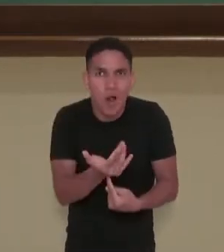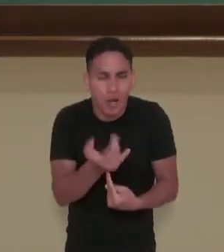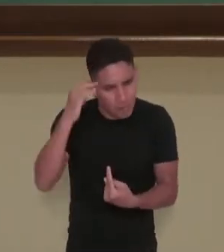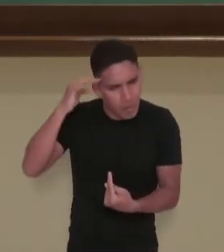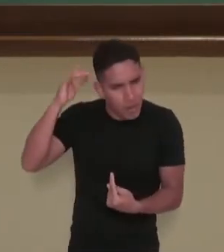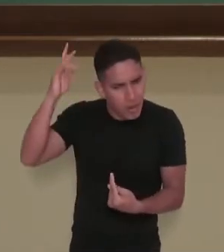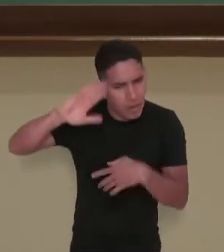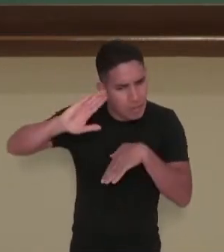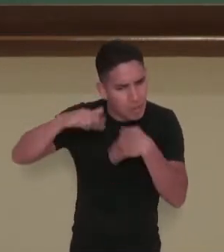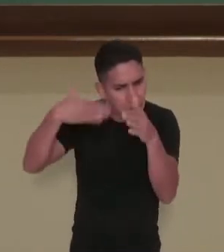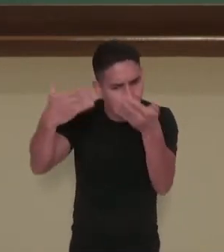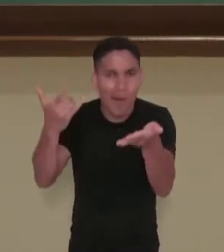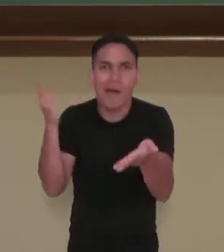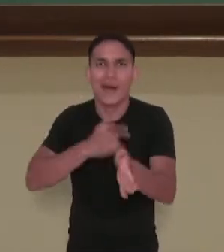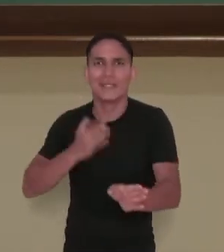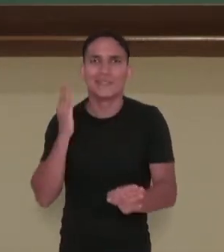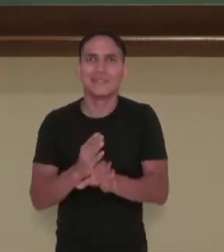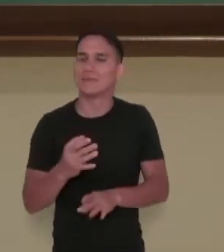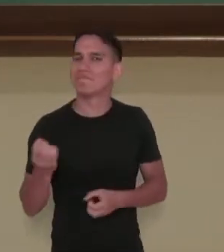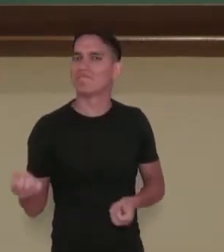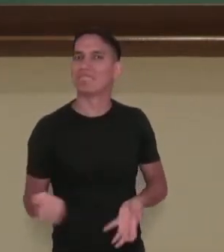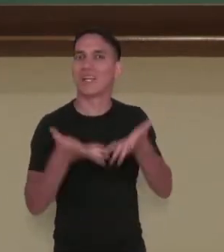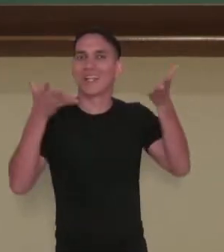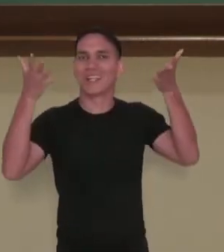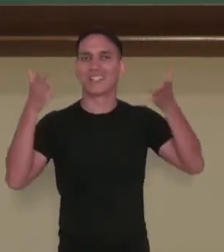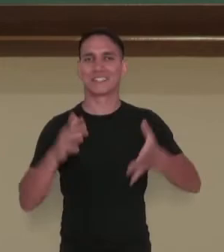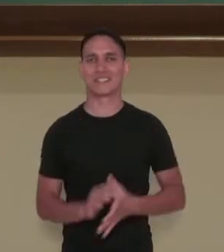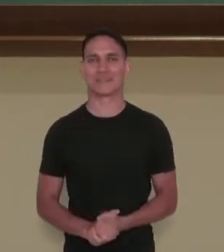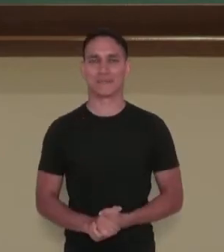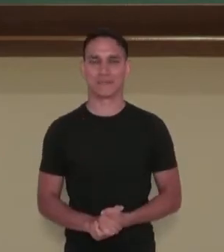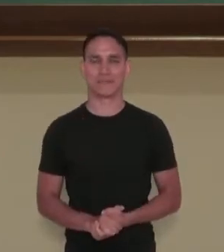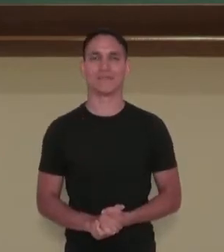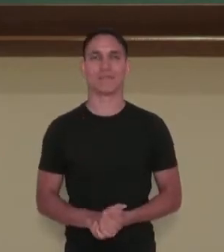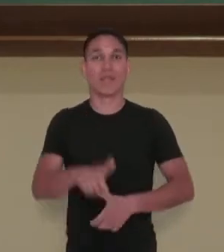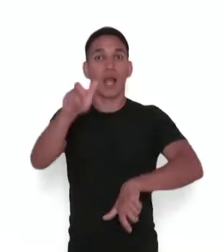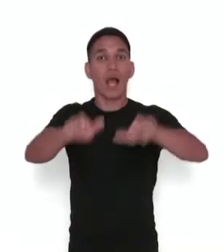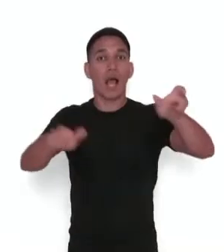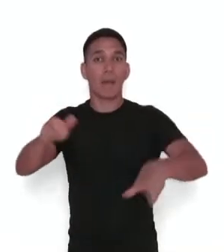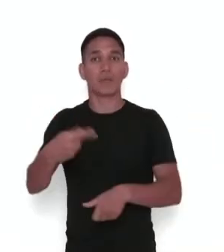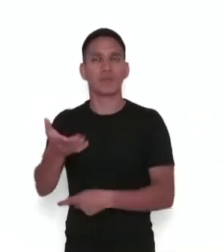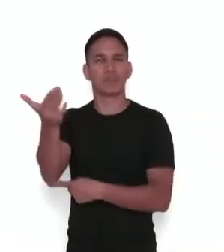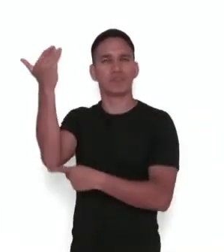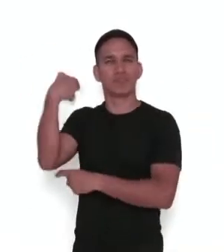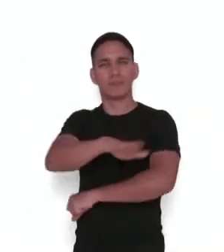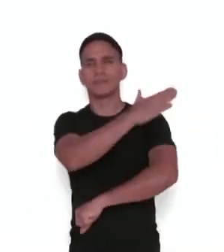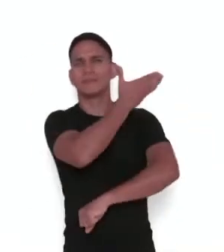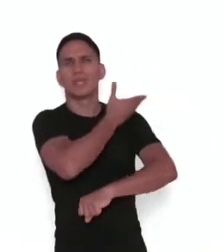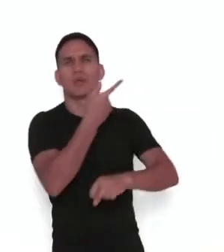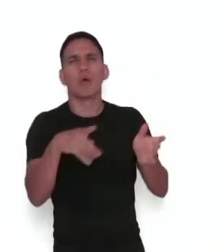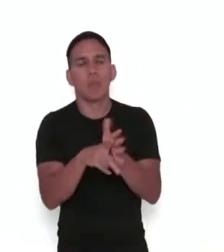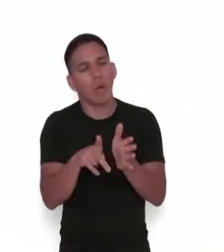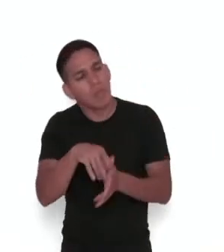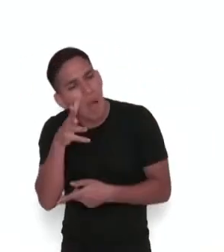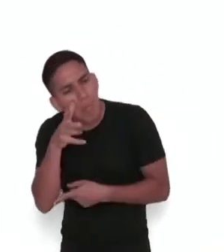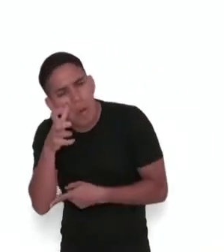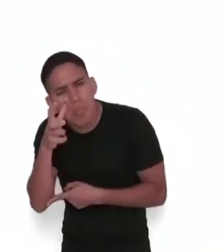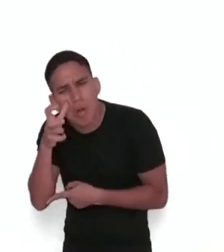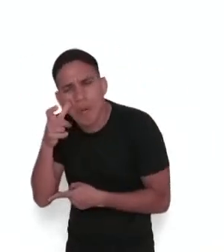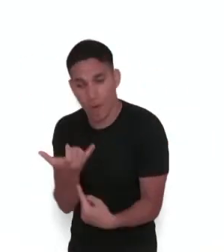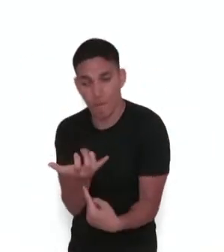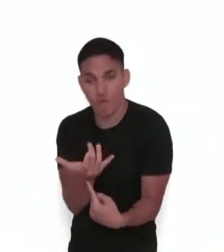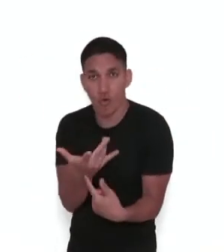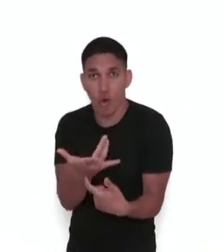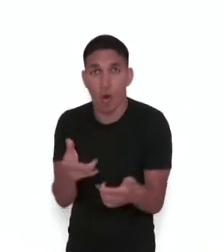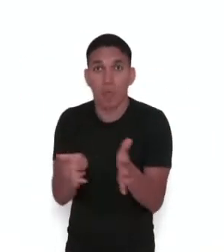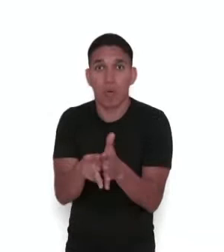aquela descoberta incrível. As pessoas desse tempo observaram o fogo que era